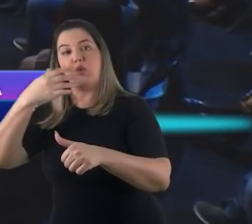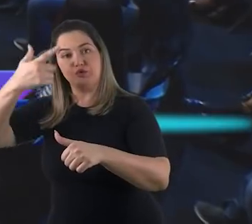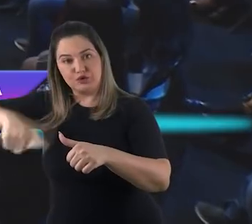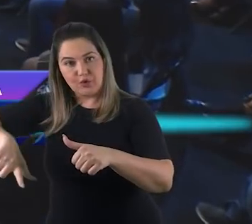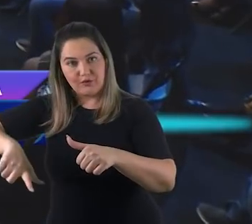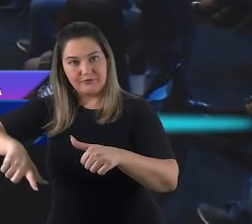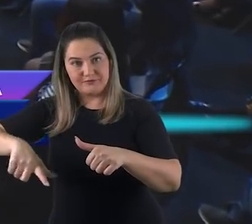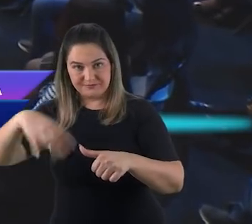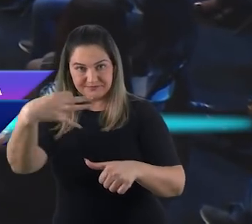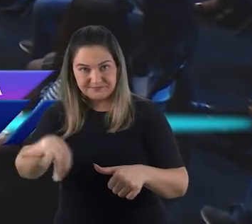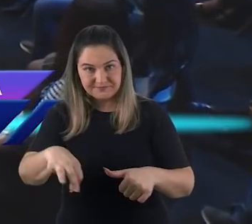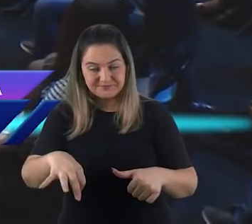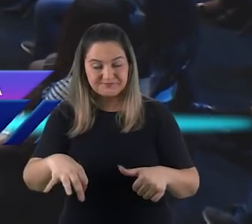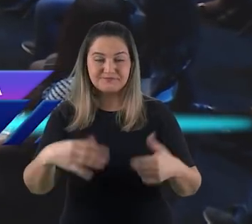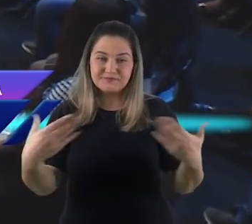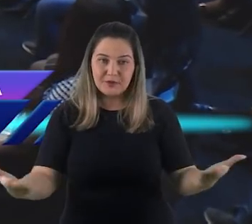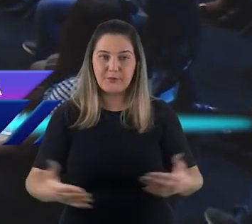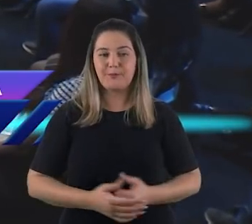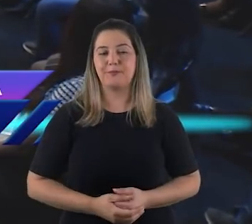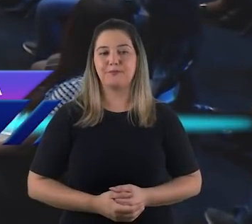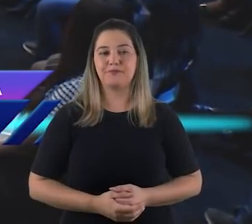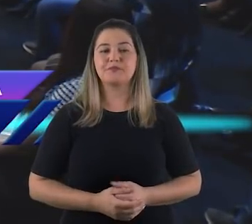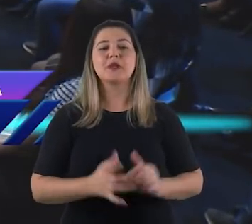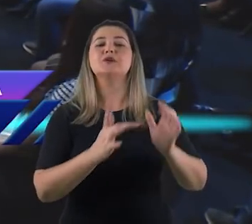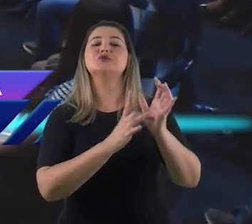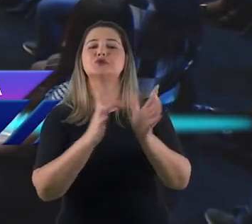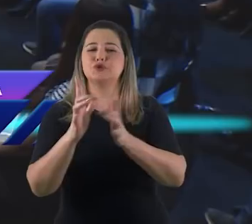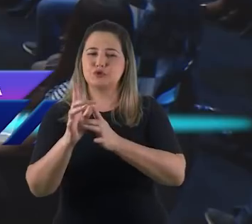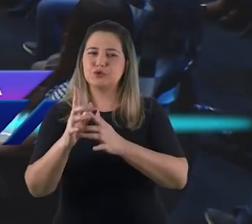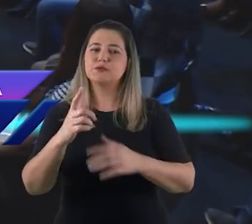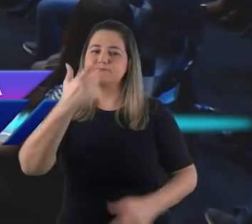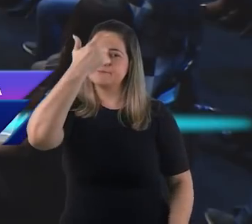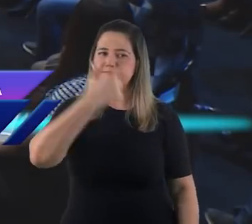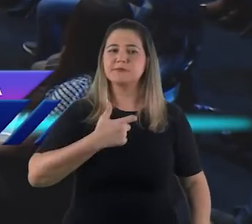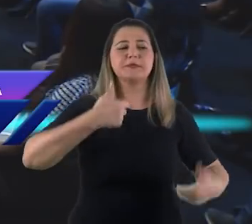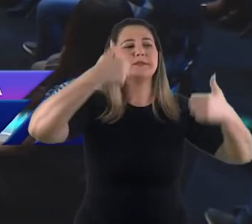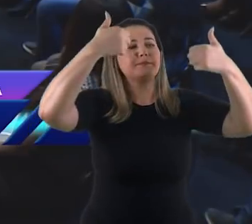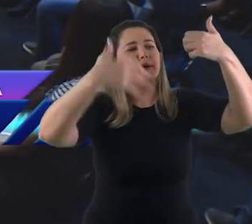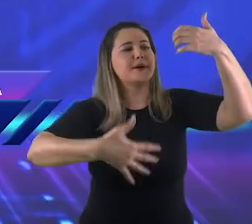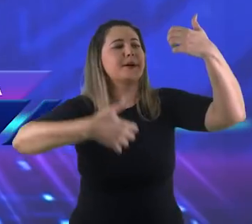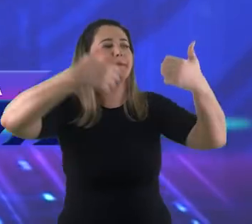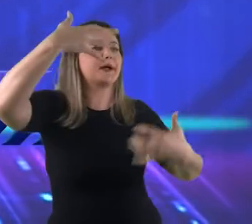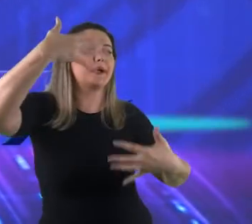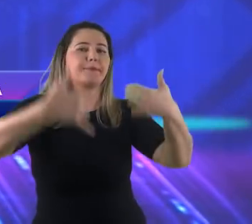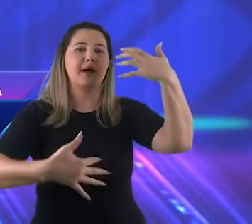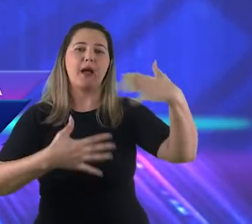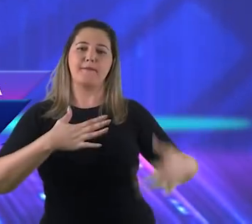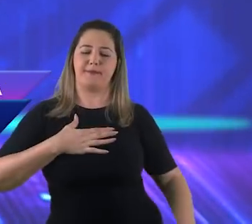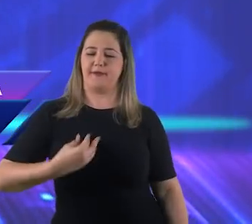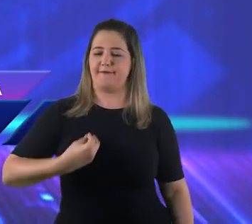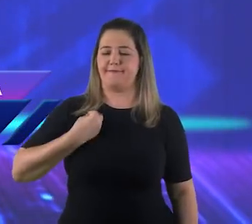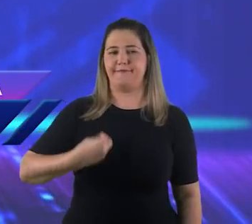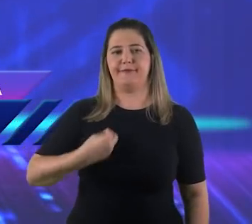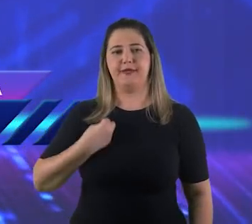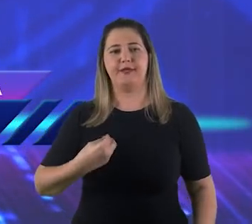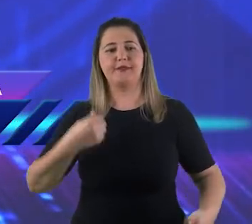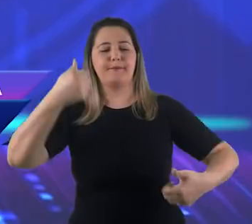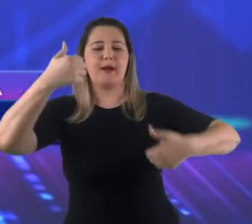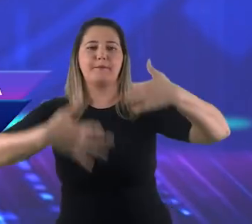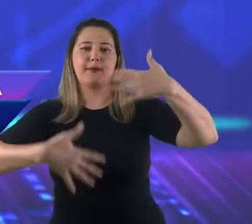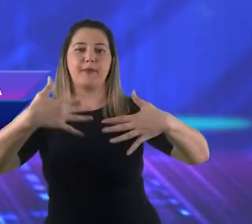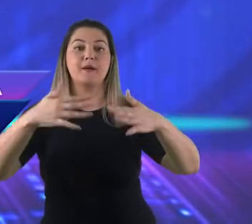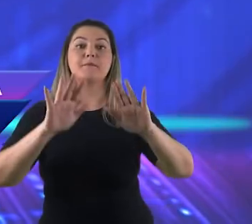capítulo 4, versículo 27, a Bíblia diz que ele começou a explicar da vida dele